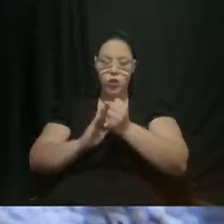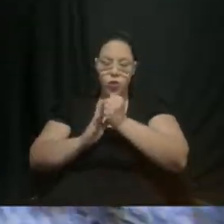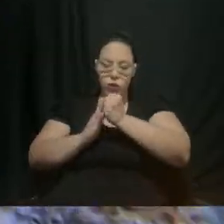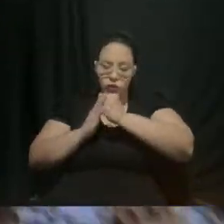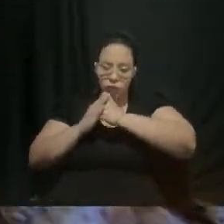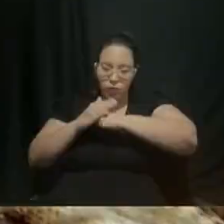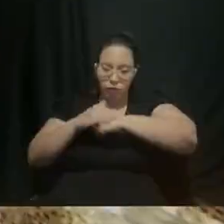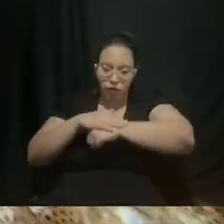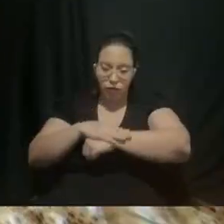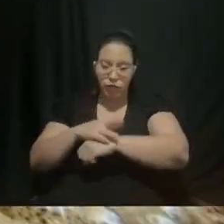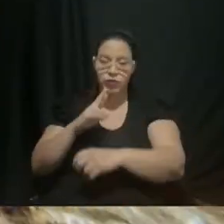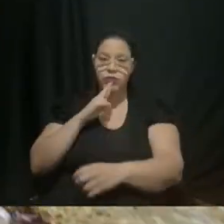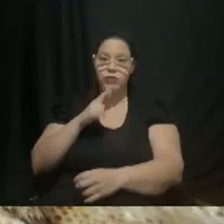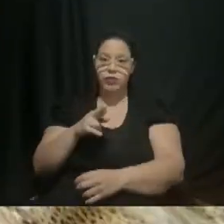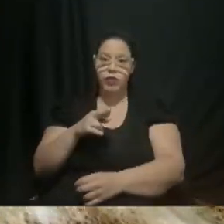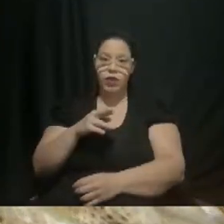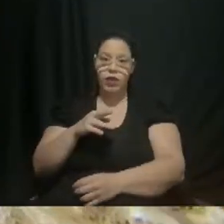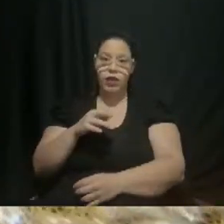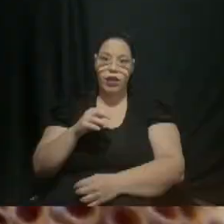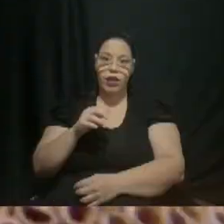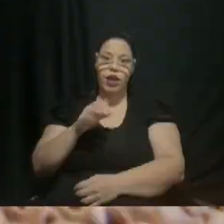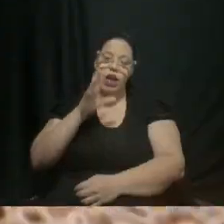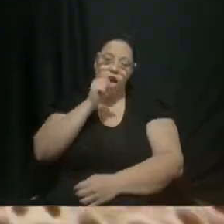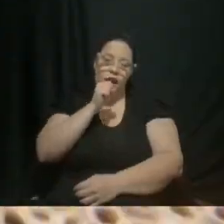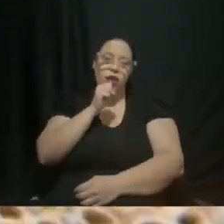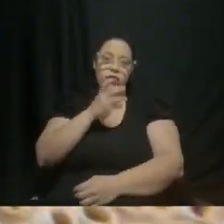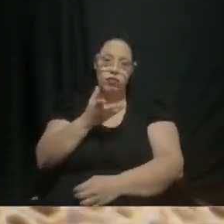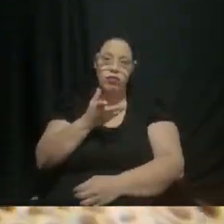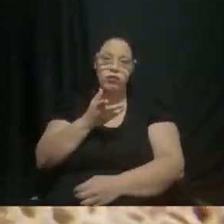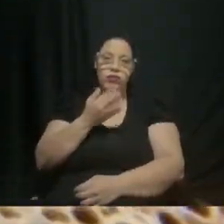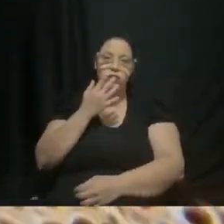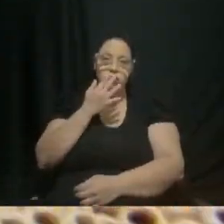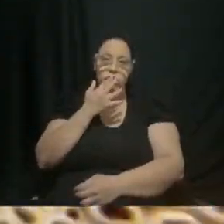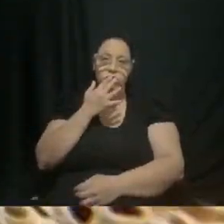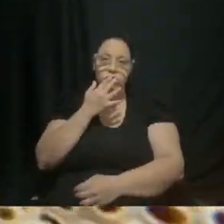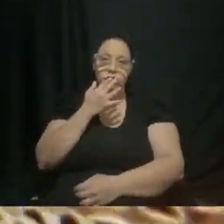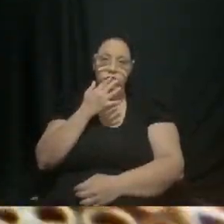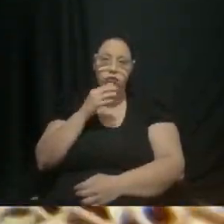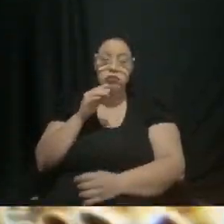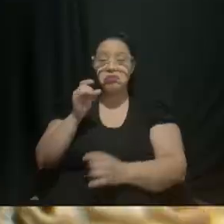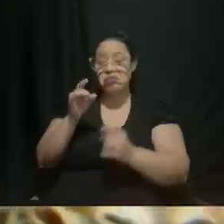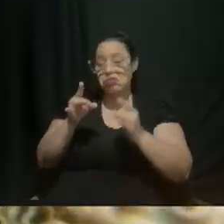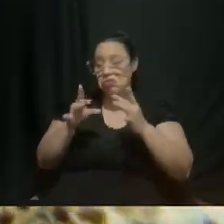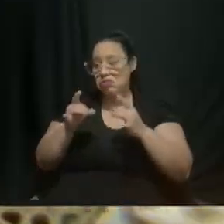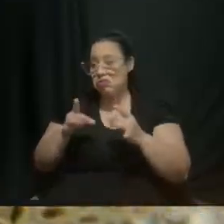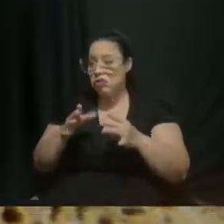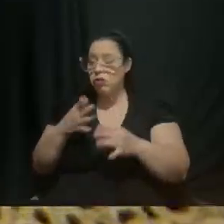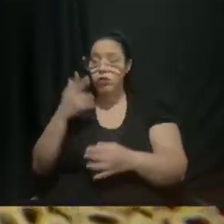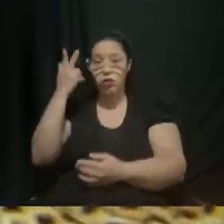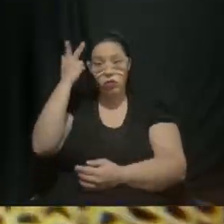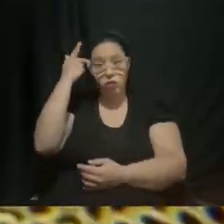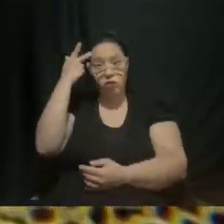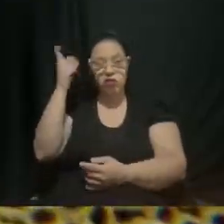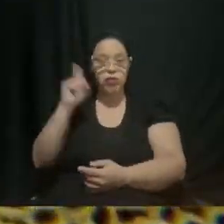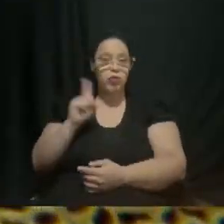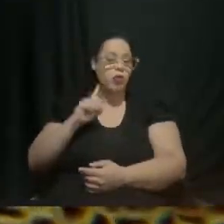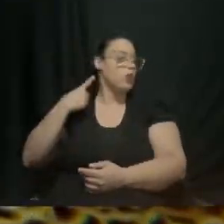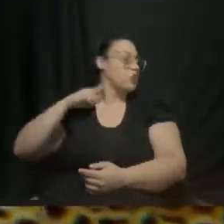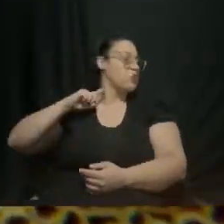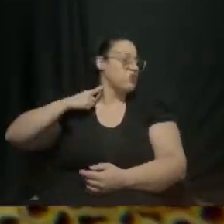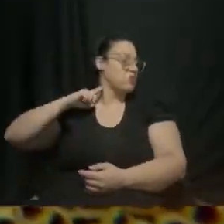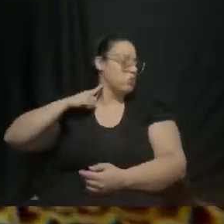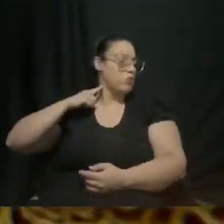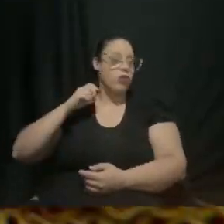coloração alaranjada. Em condições normais de temperatura e quando não há poluição, as algas de corais